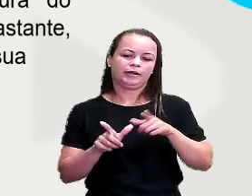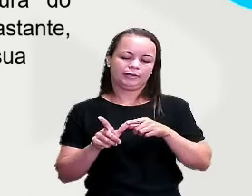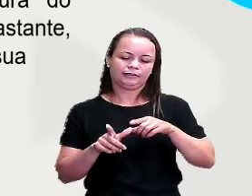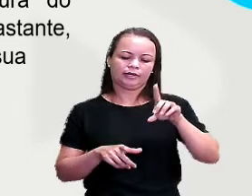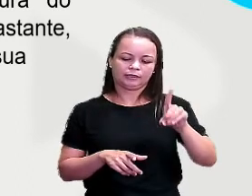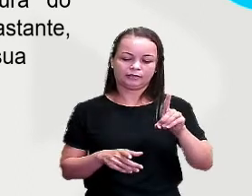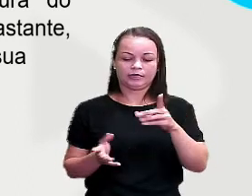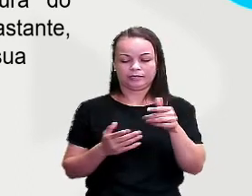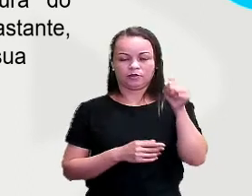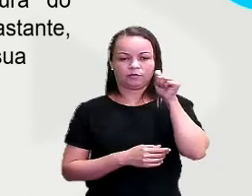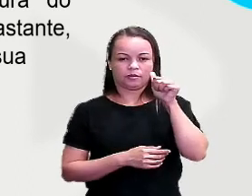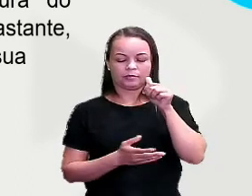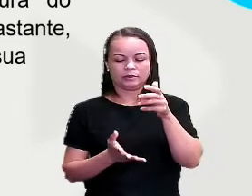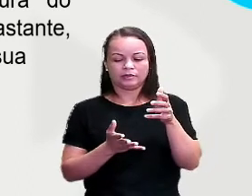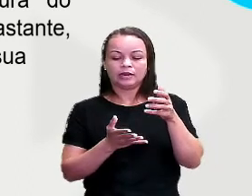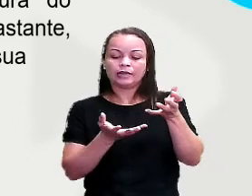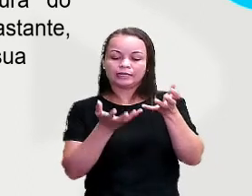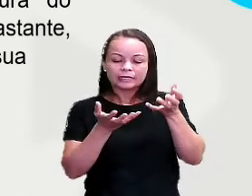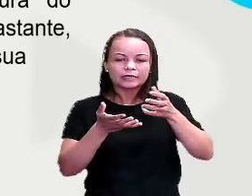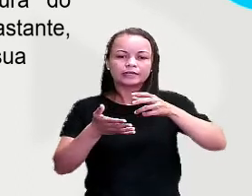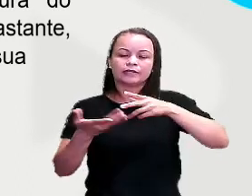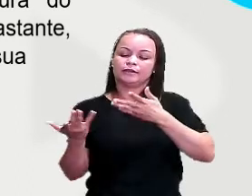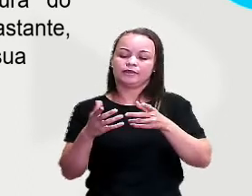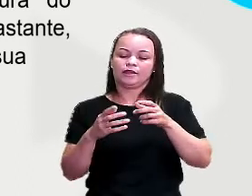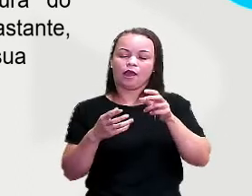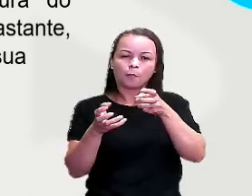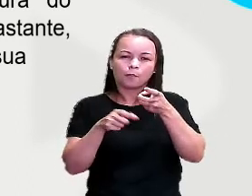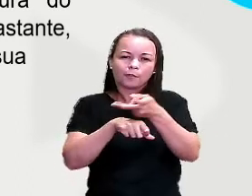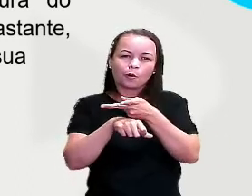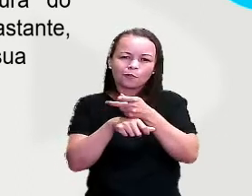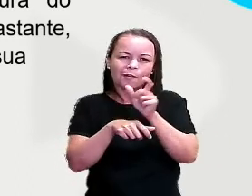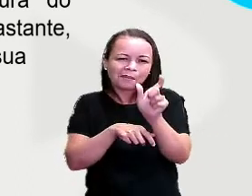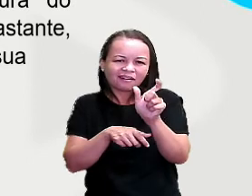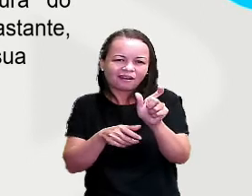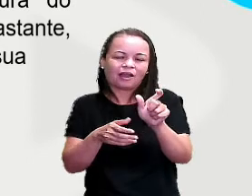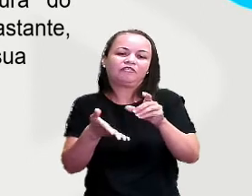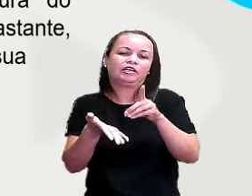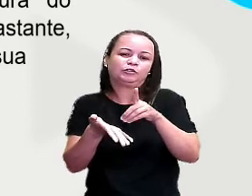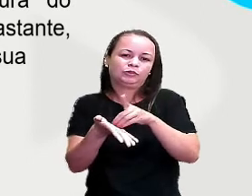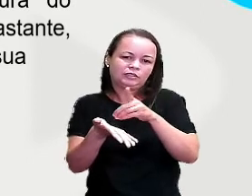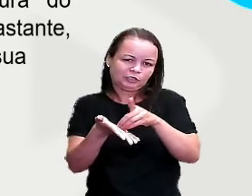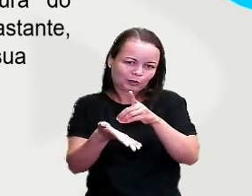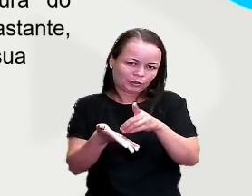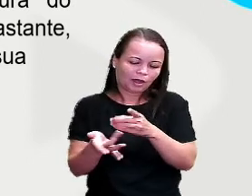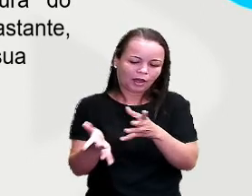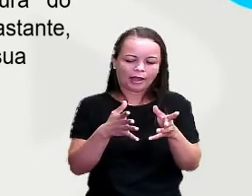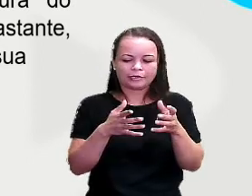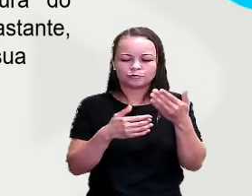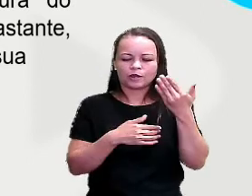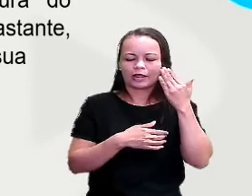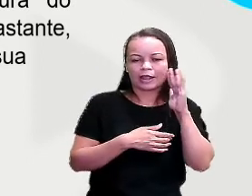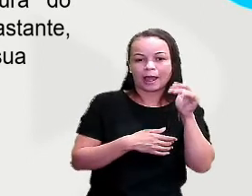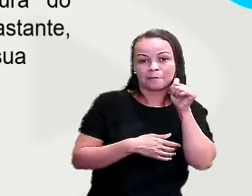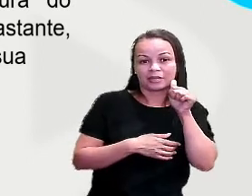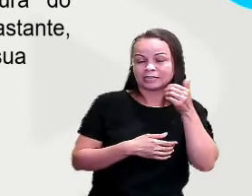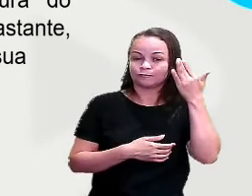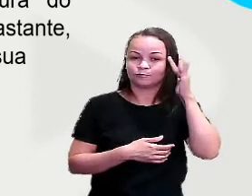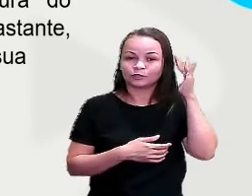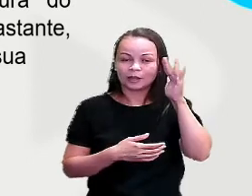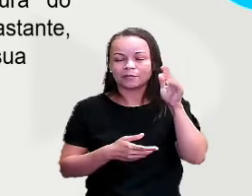dúvida e não ler o livro como sua filha pensava. Então, Mafalda aí, ela não conhecia ainda esse dicionário, não sabia a sua função, para